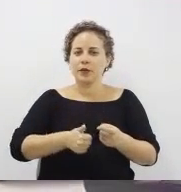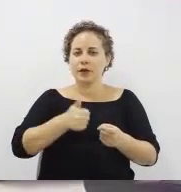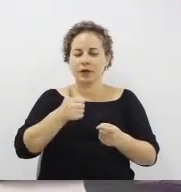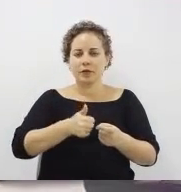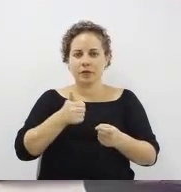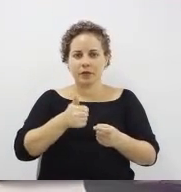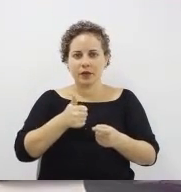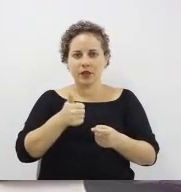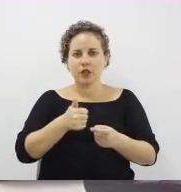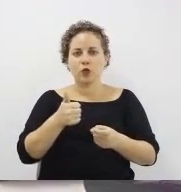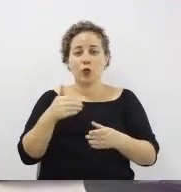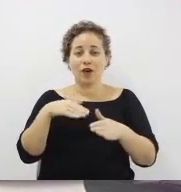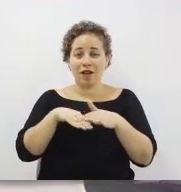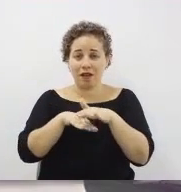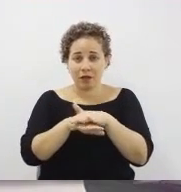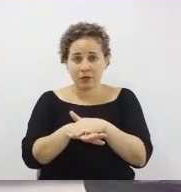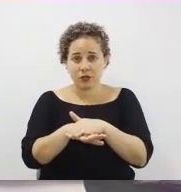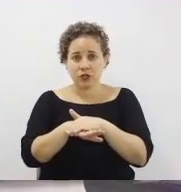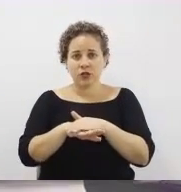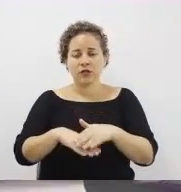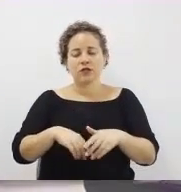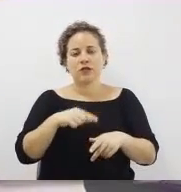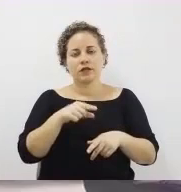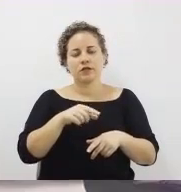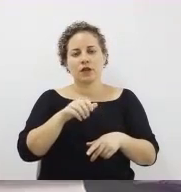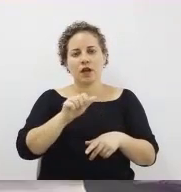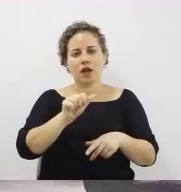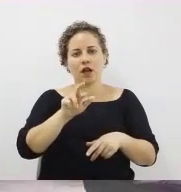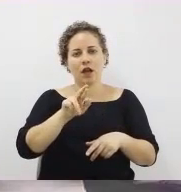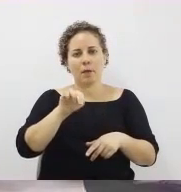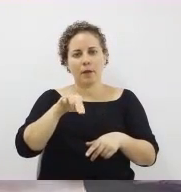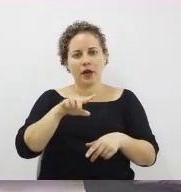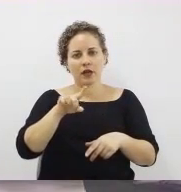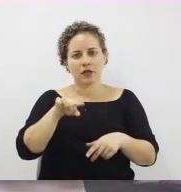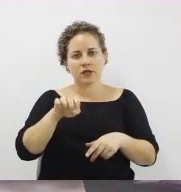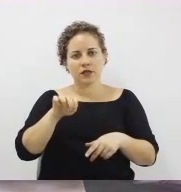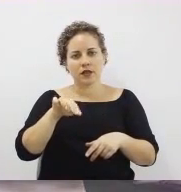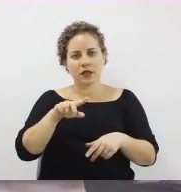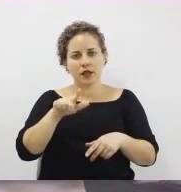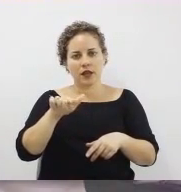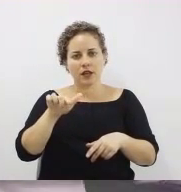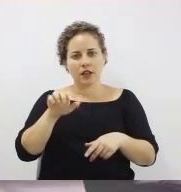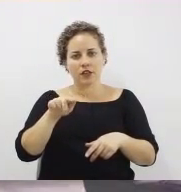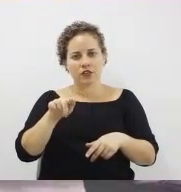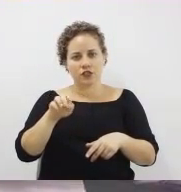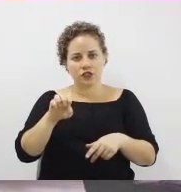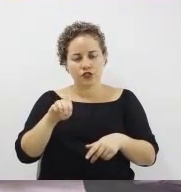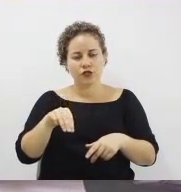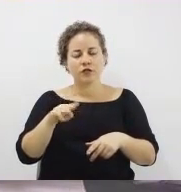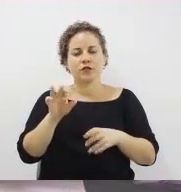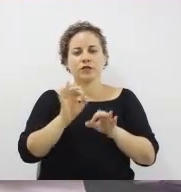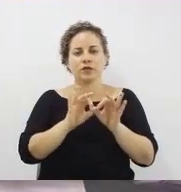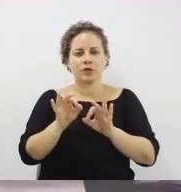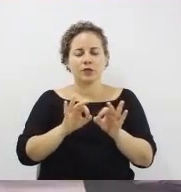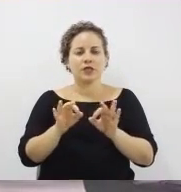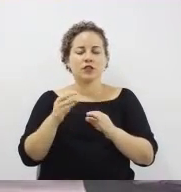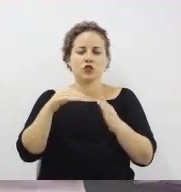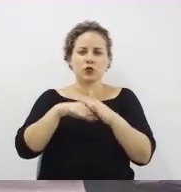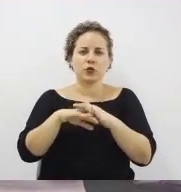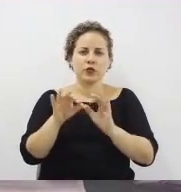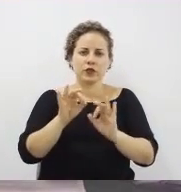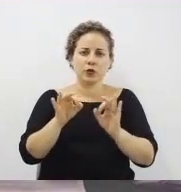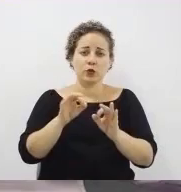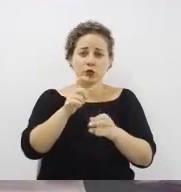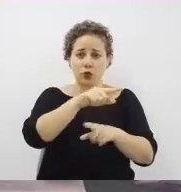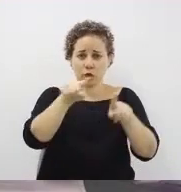aqui, a armazenagem. Esta armazenagem é uma atividade que lida com localização de instalações, layout das instalações e